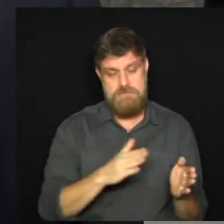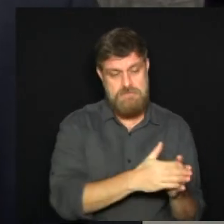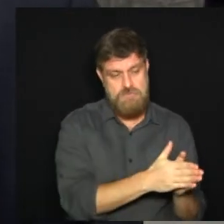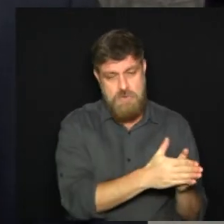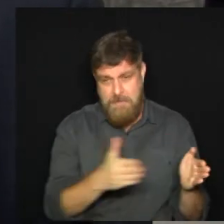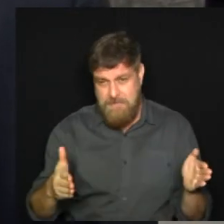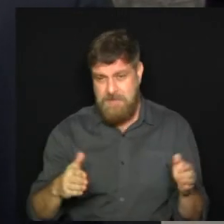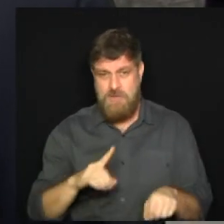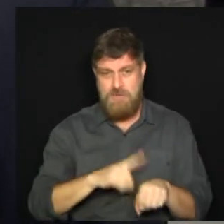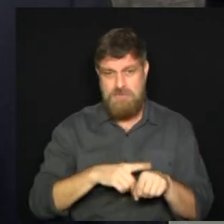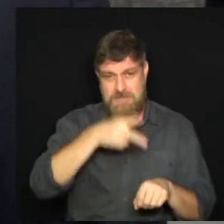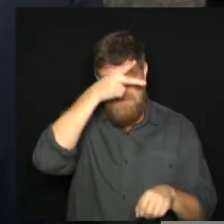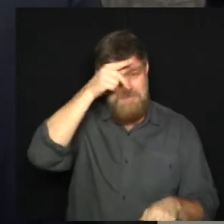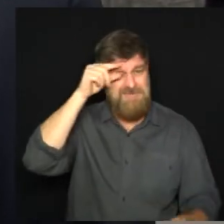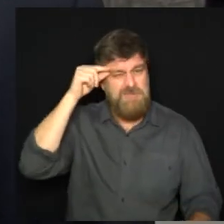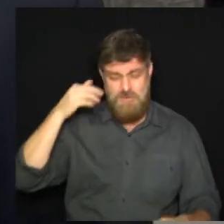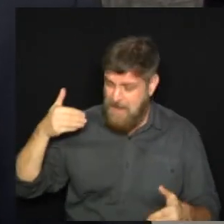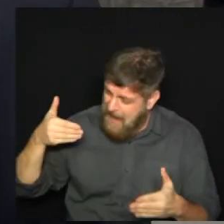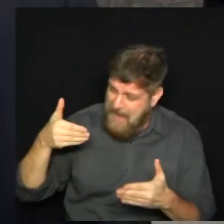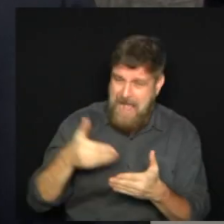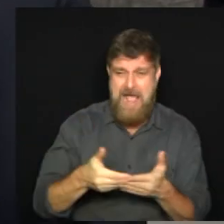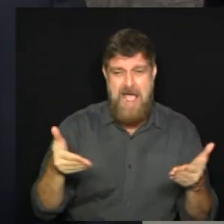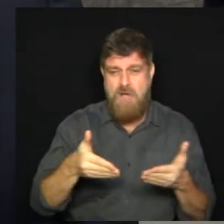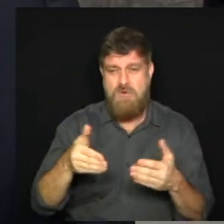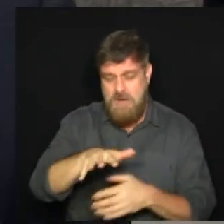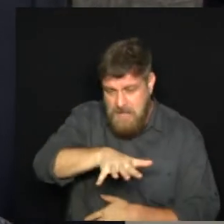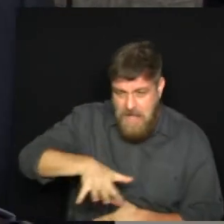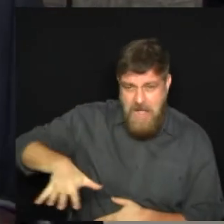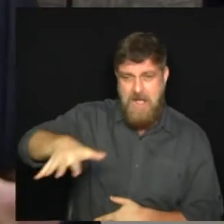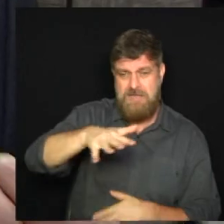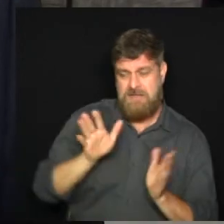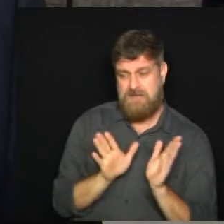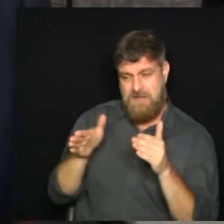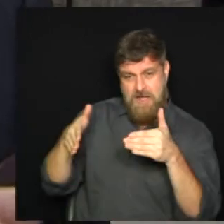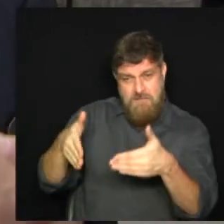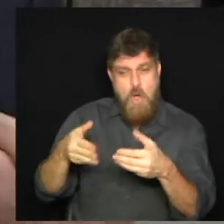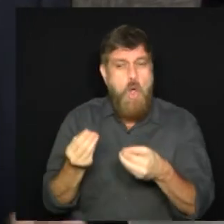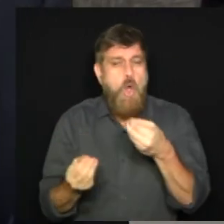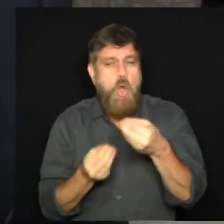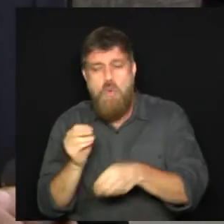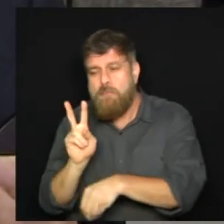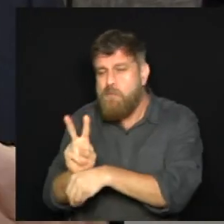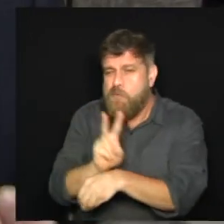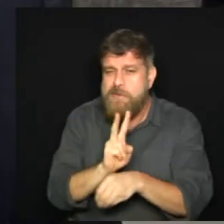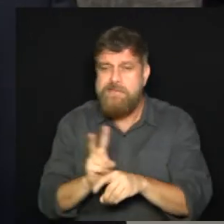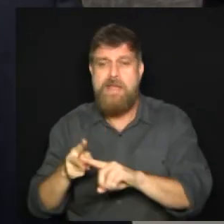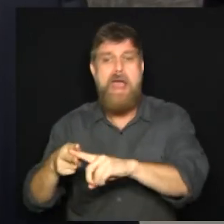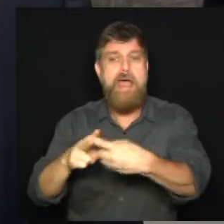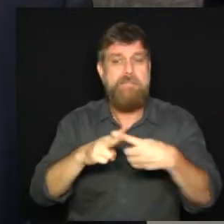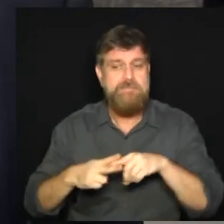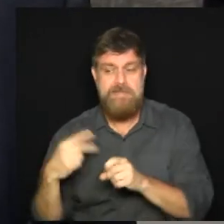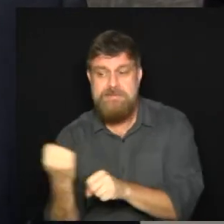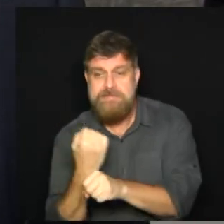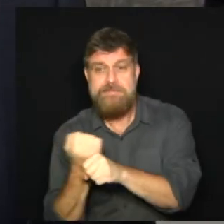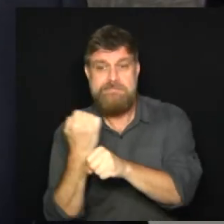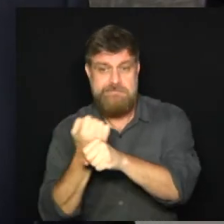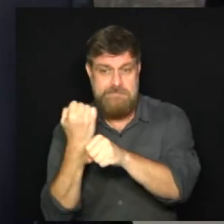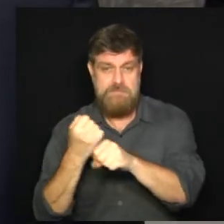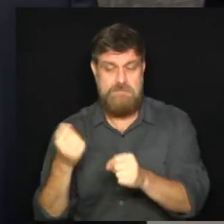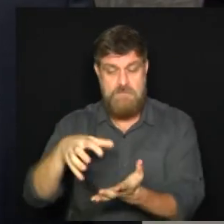do governo Jonas. Não só no aspecto do cuidado, da manutenção, da reforma